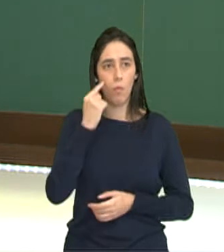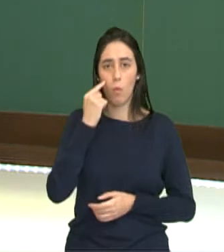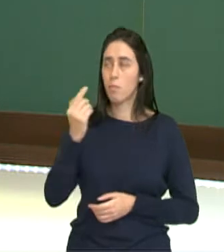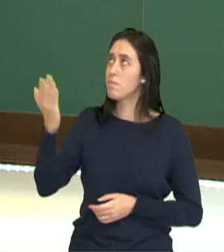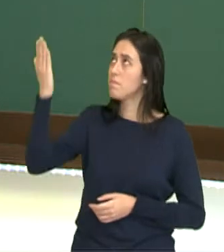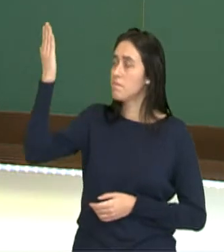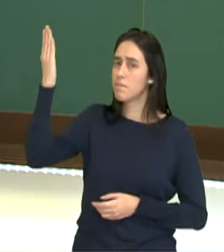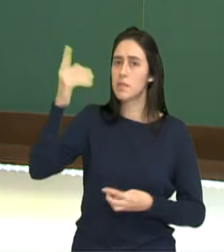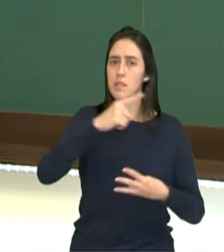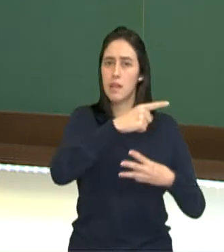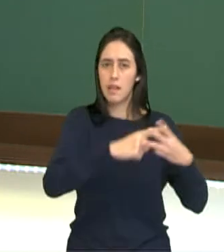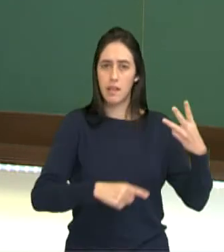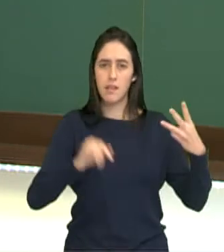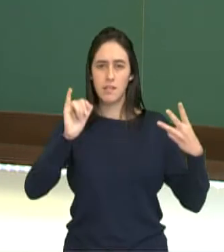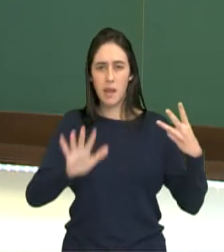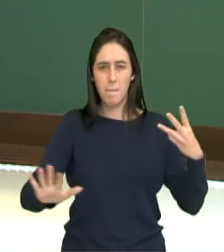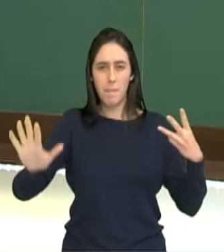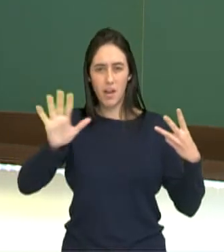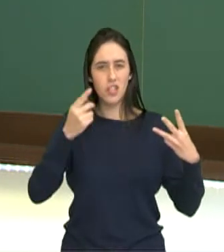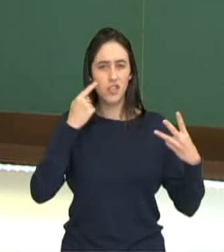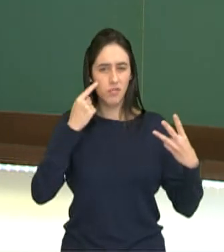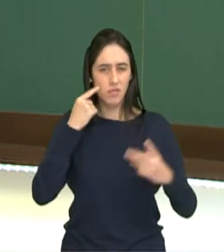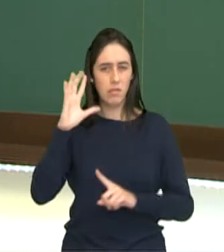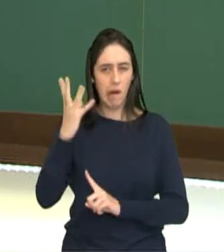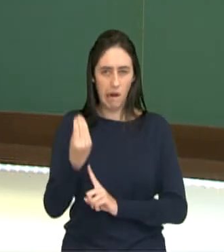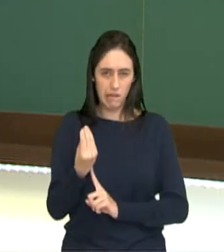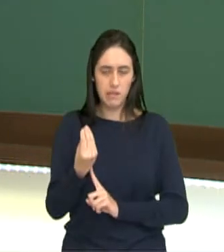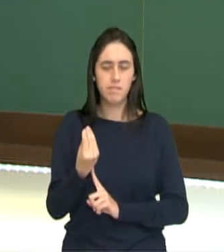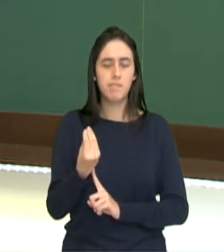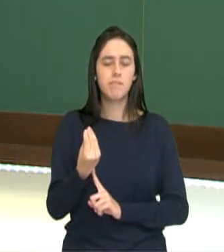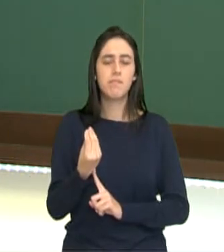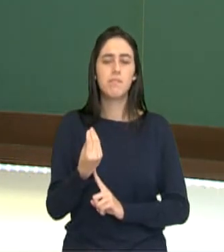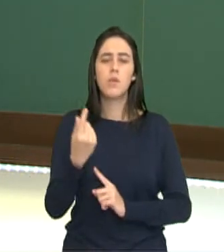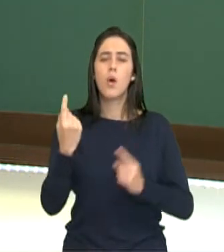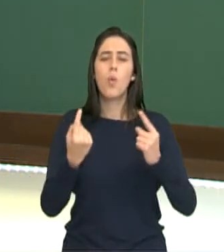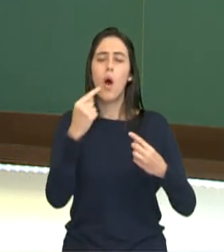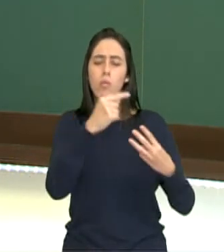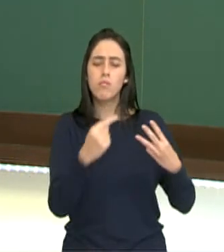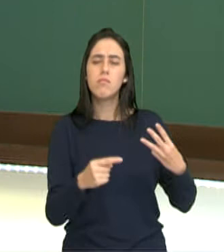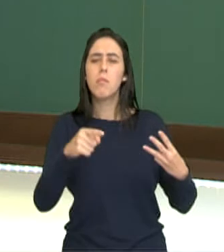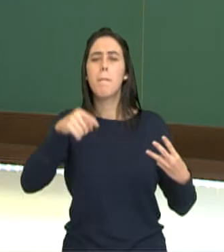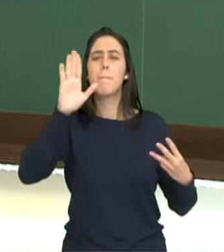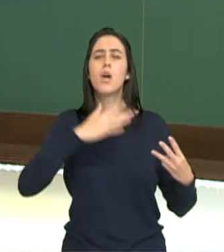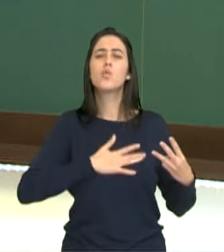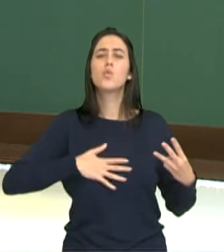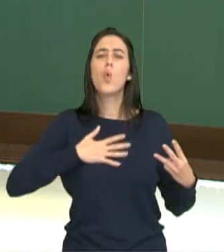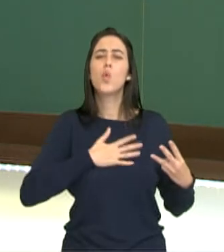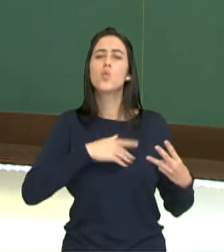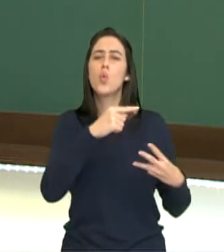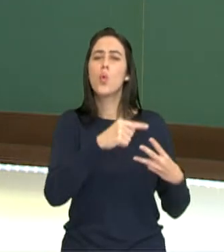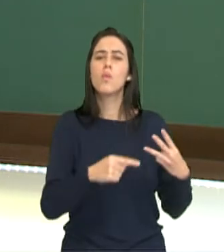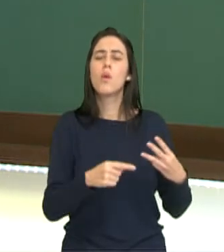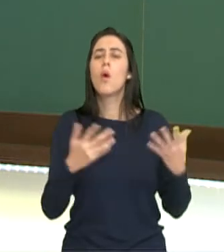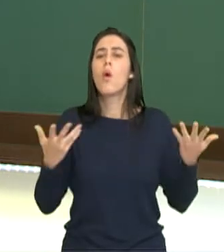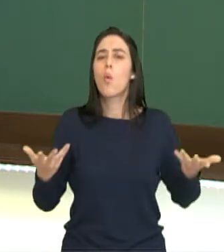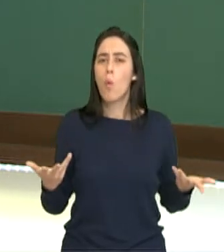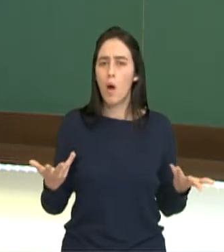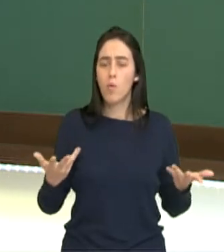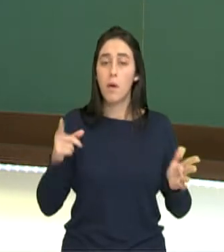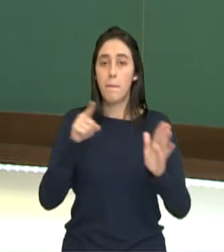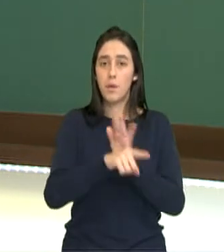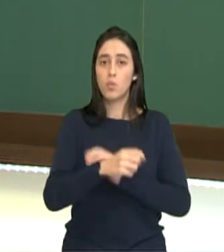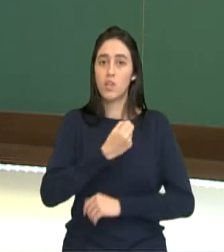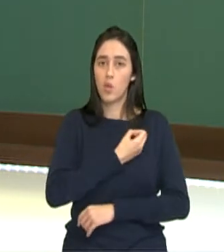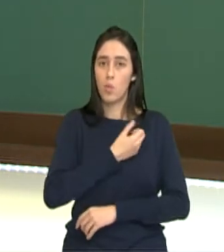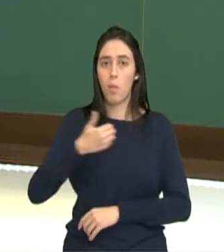esses três murais que a gente acabou de conhecer, qual deles você gostou mais? Essa é a questão 10 dos nossos